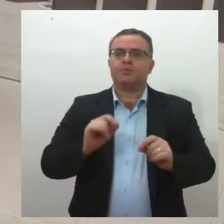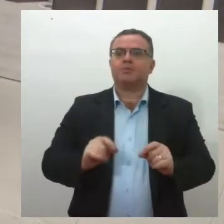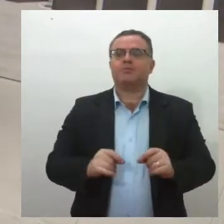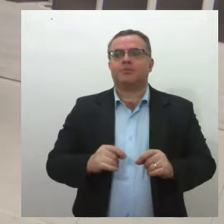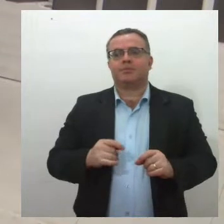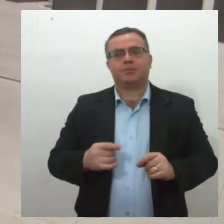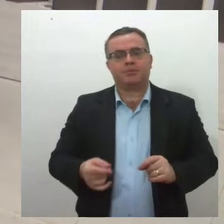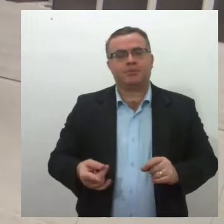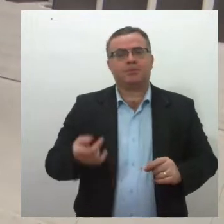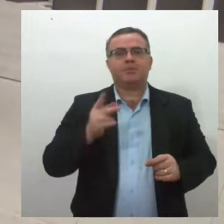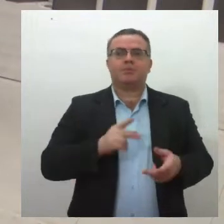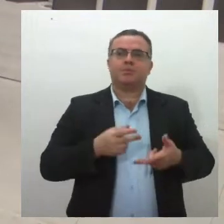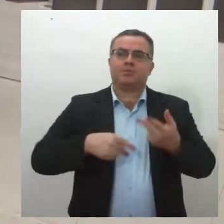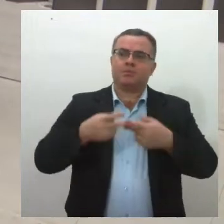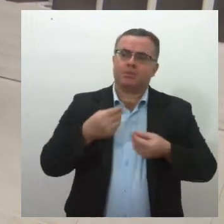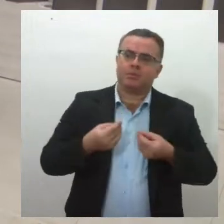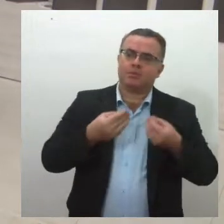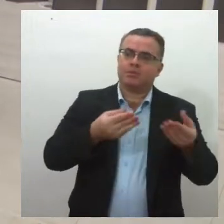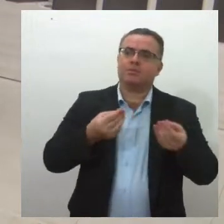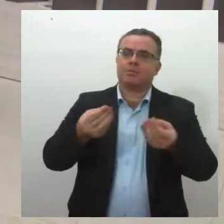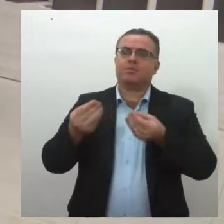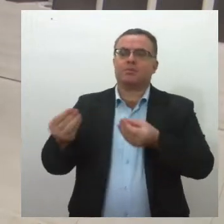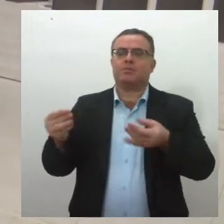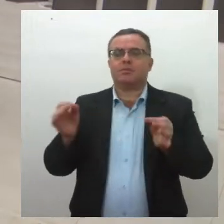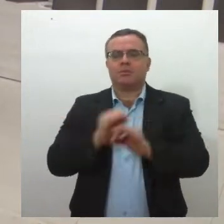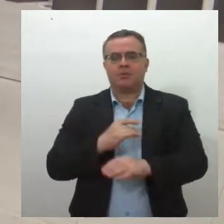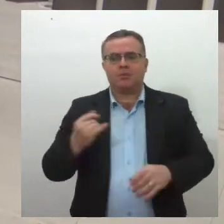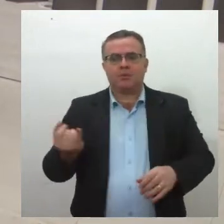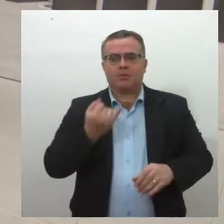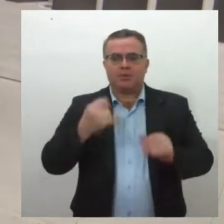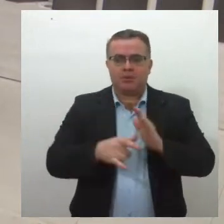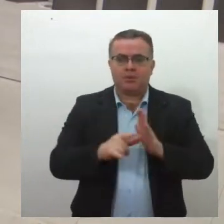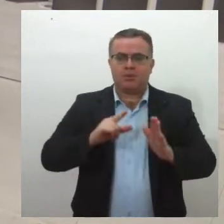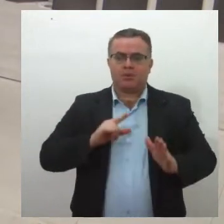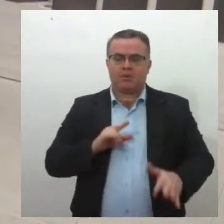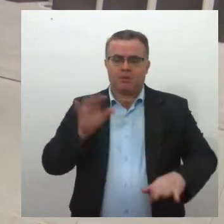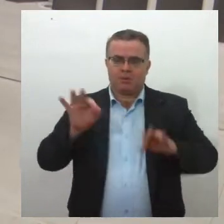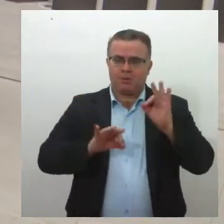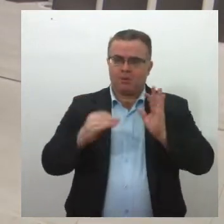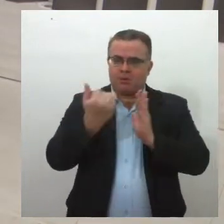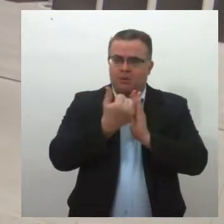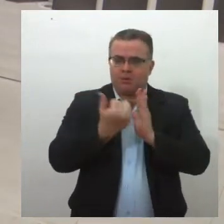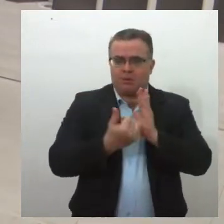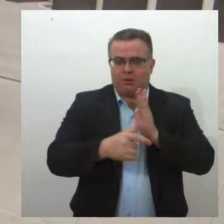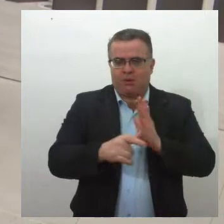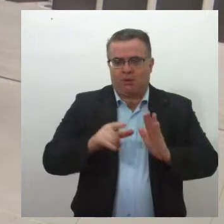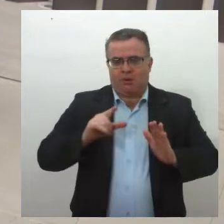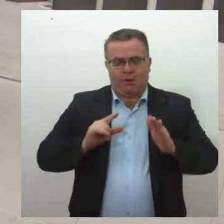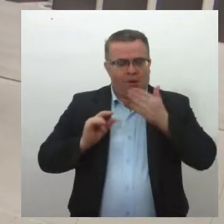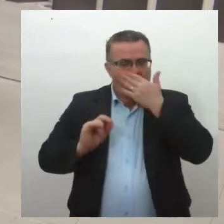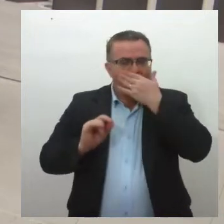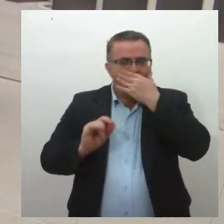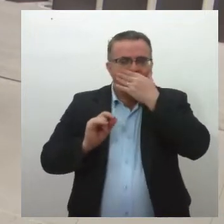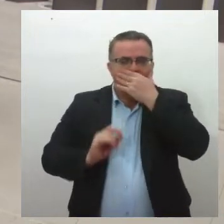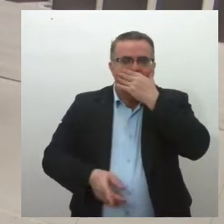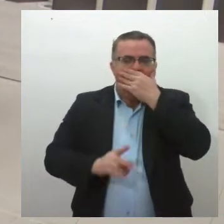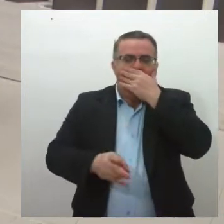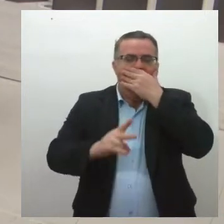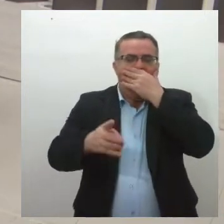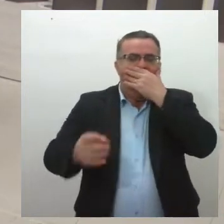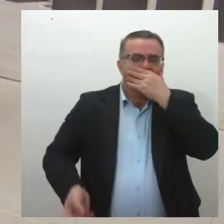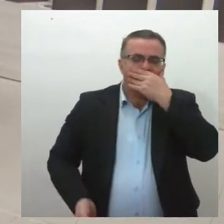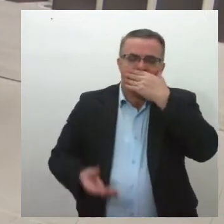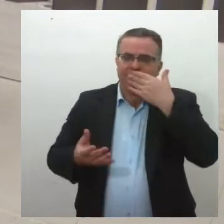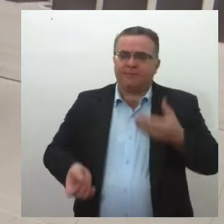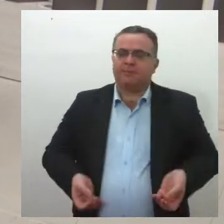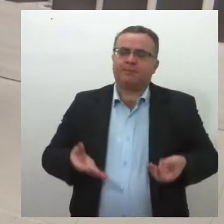para lembrança no final do ano. Então, é importante que exista esse planejamento financeiro para que esses gastos, né, não acabem